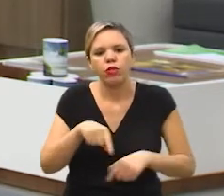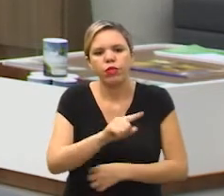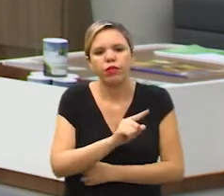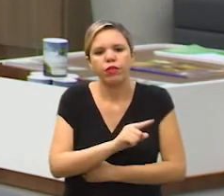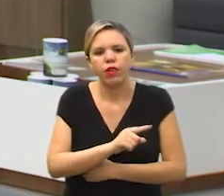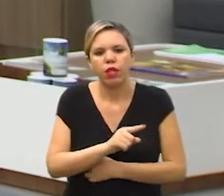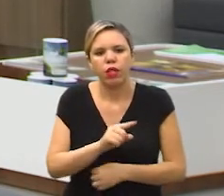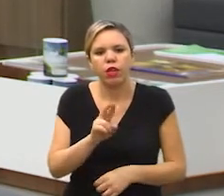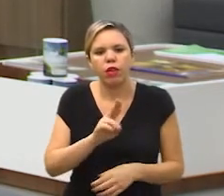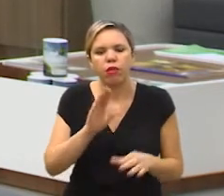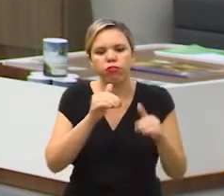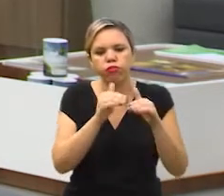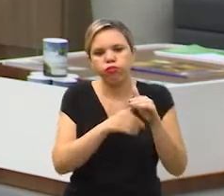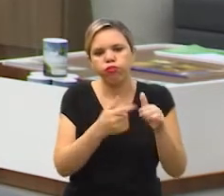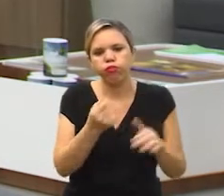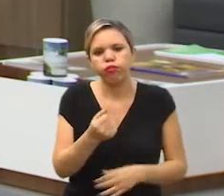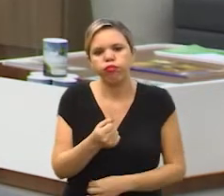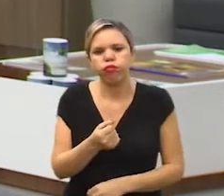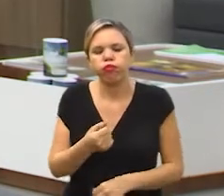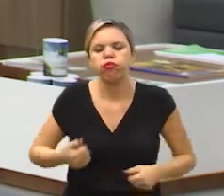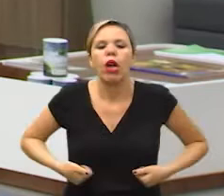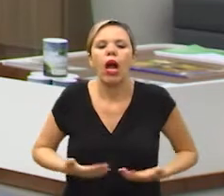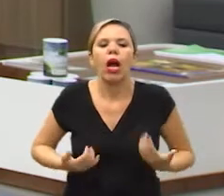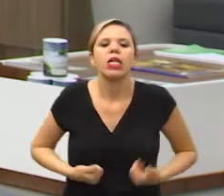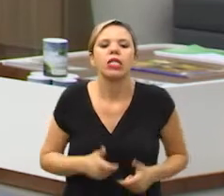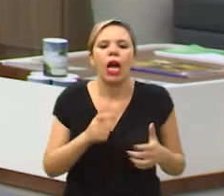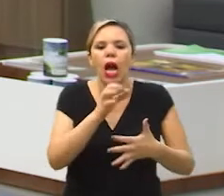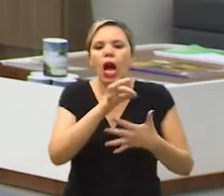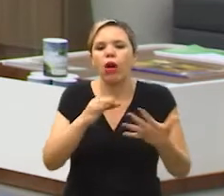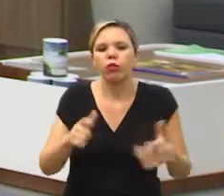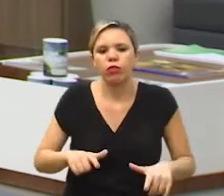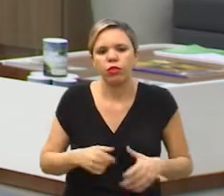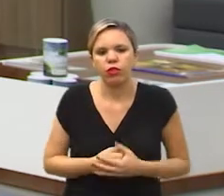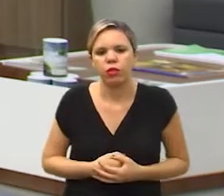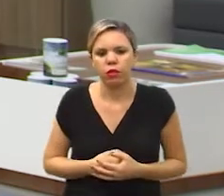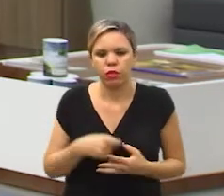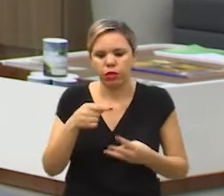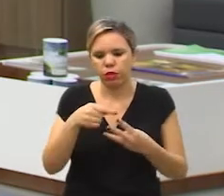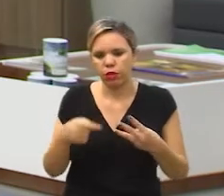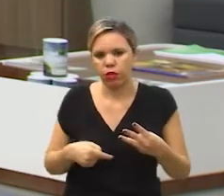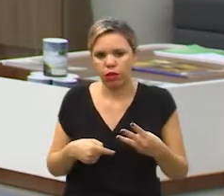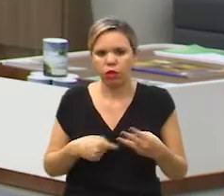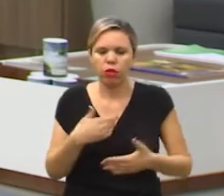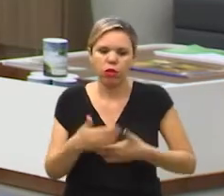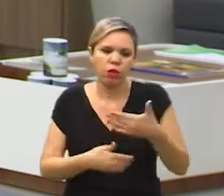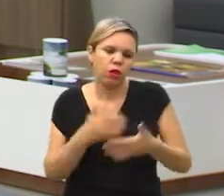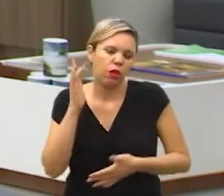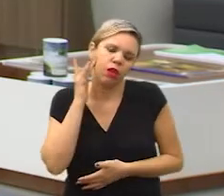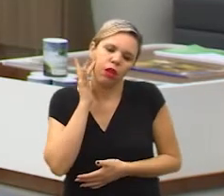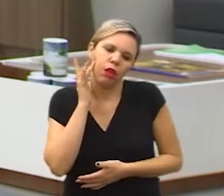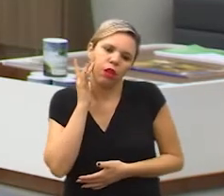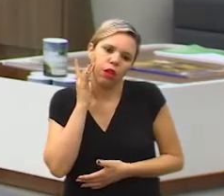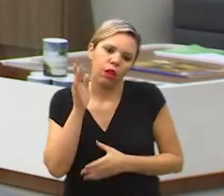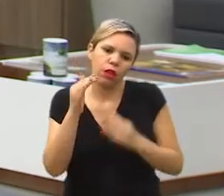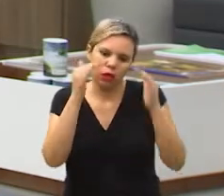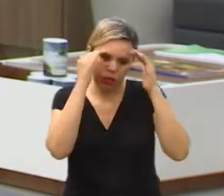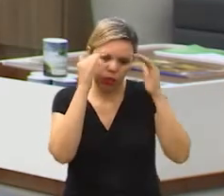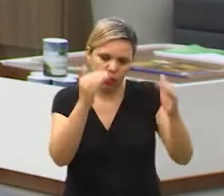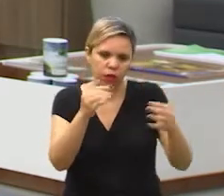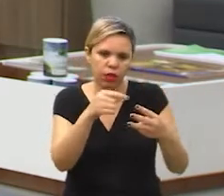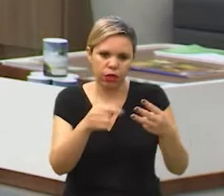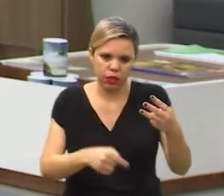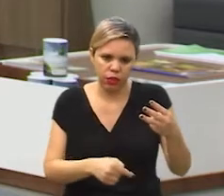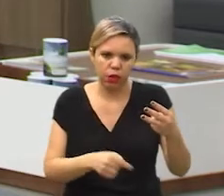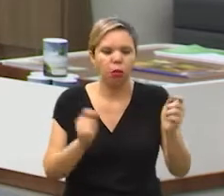vai aplicar o seu recurso, aonde você vai gastar o seu recurso. Então são os 3 passos que eu acho que quem seguir esses 3